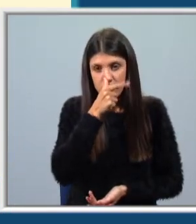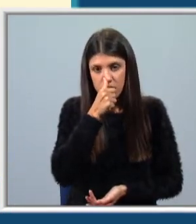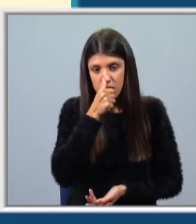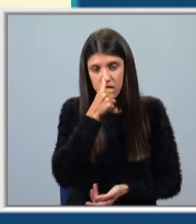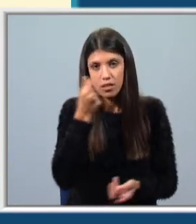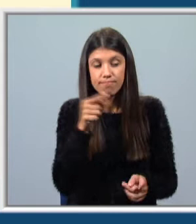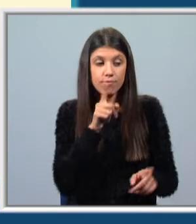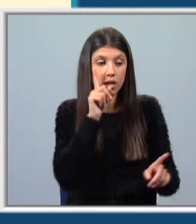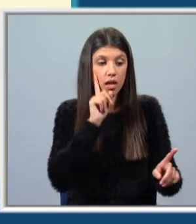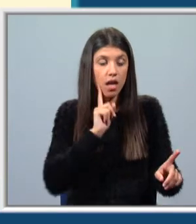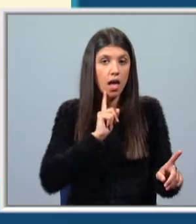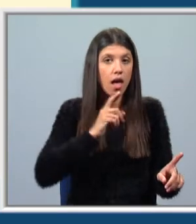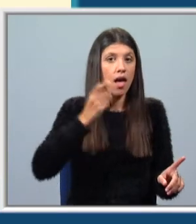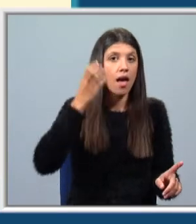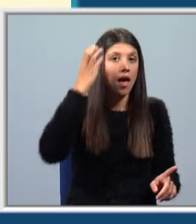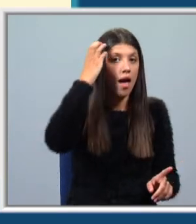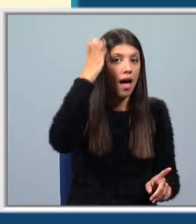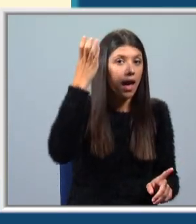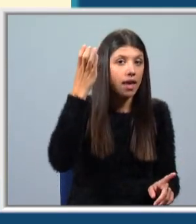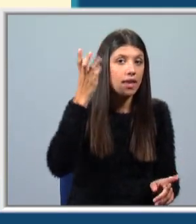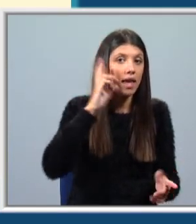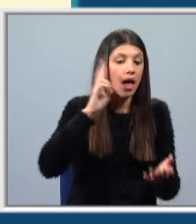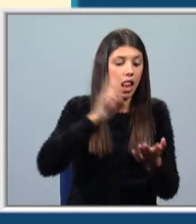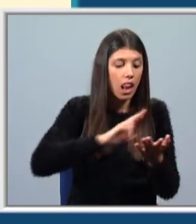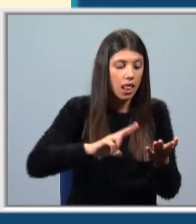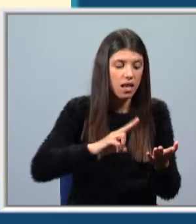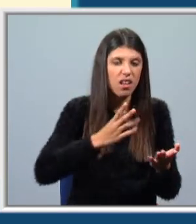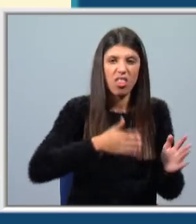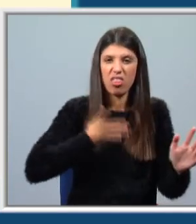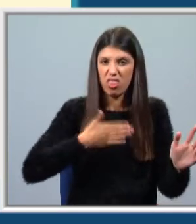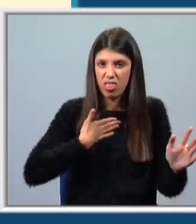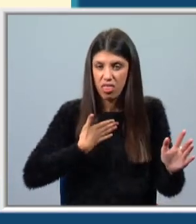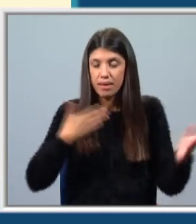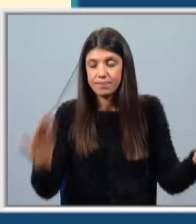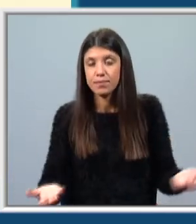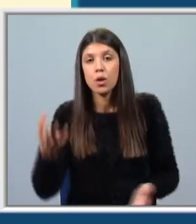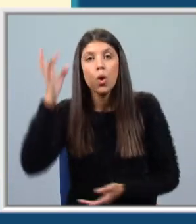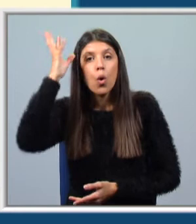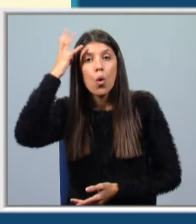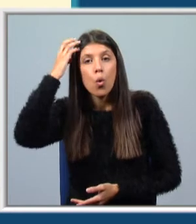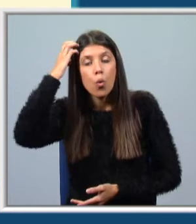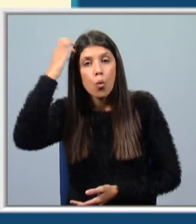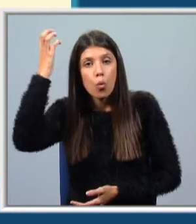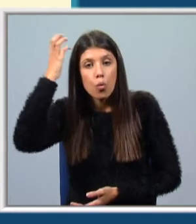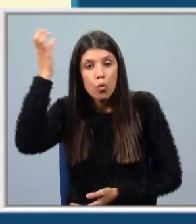rainha não gostava de ler. O rei estava triste porque o filho era